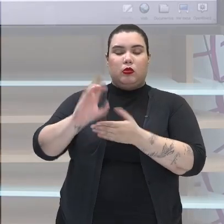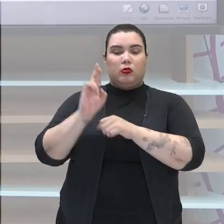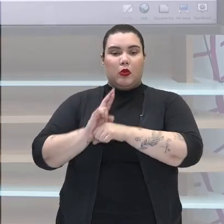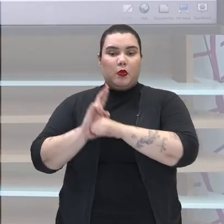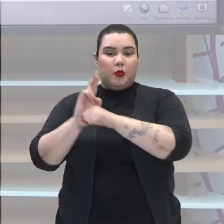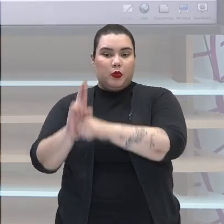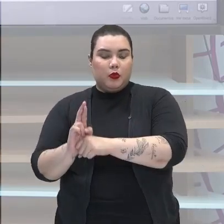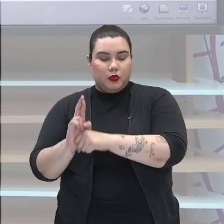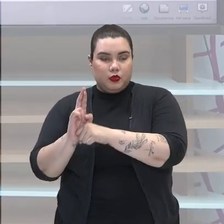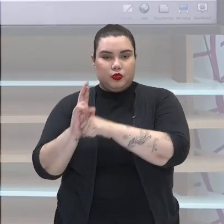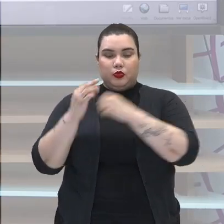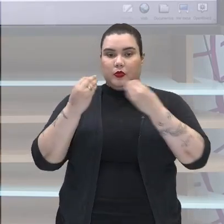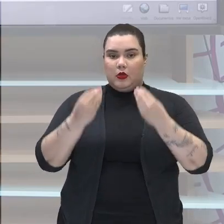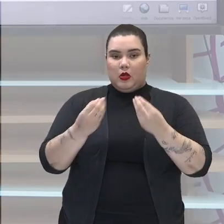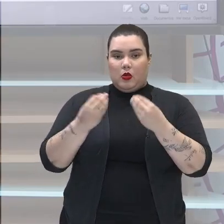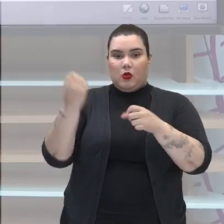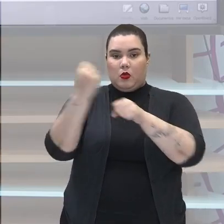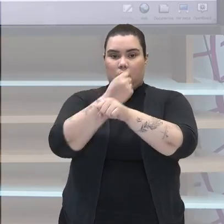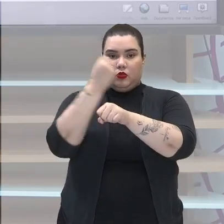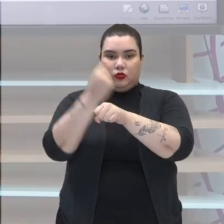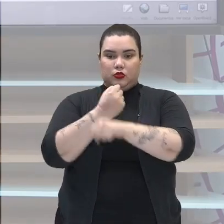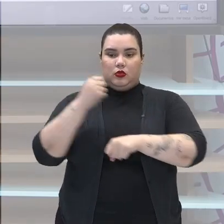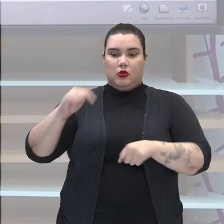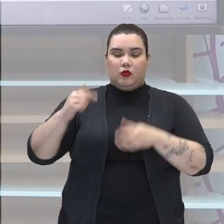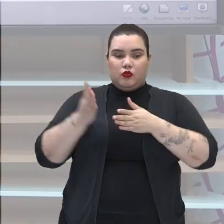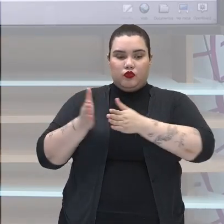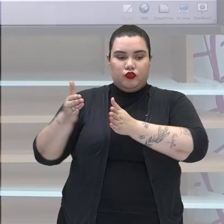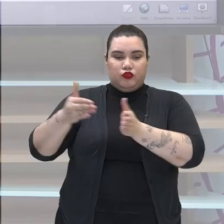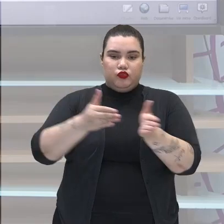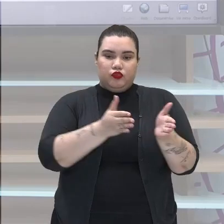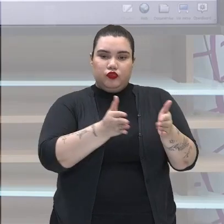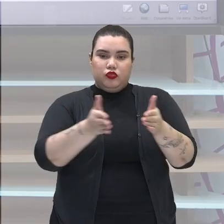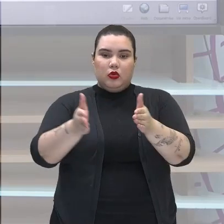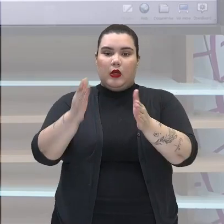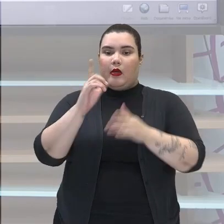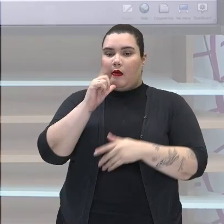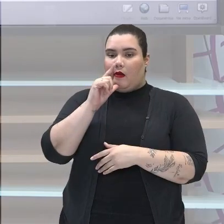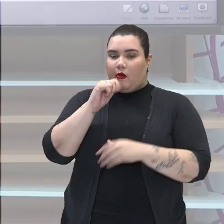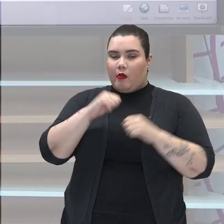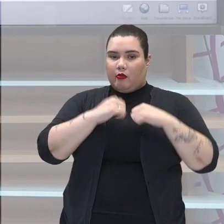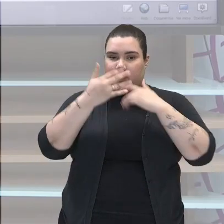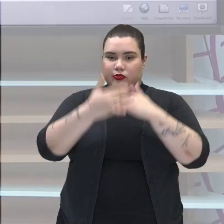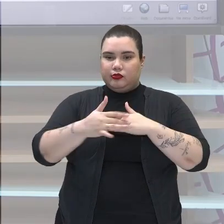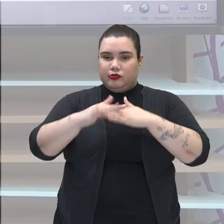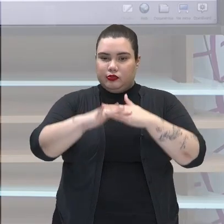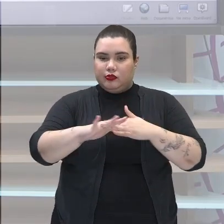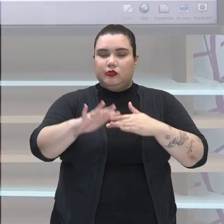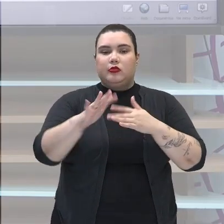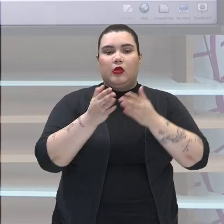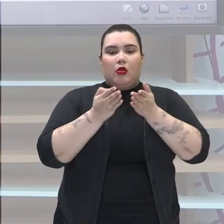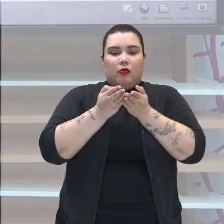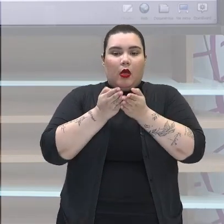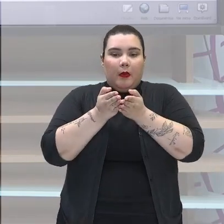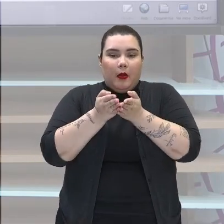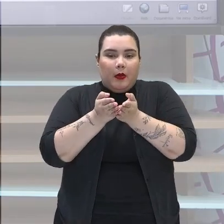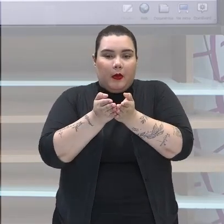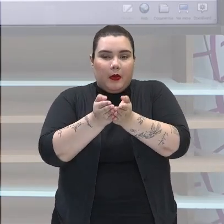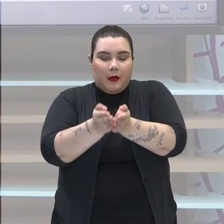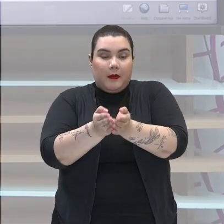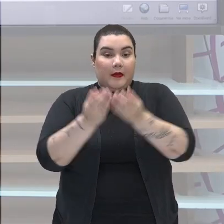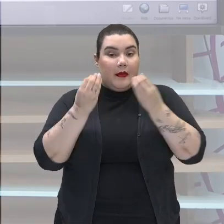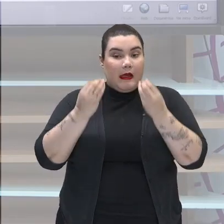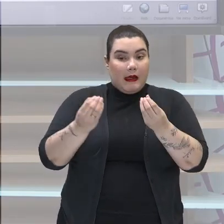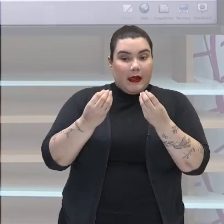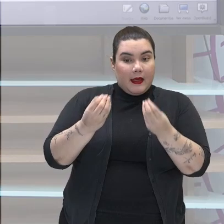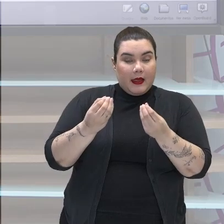recurso para a construção do Canal do Panamá. Justamente para o quê? Para ter ali o